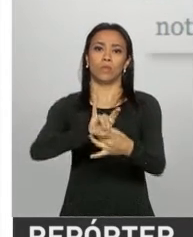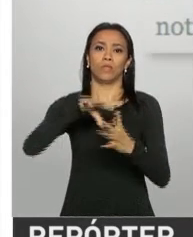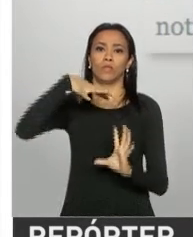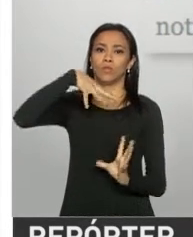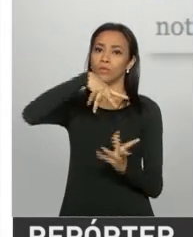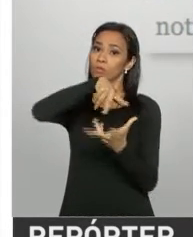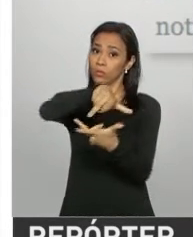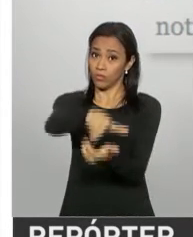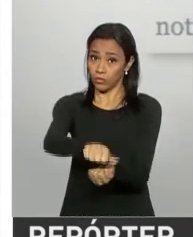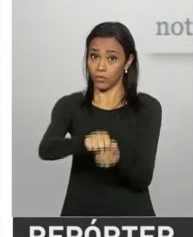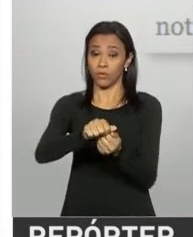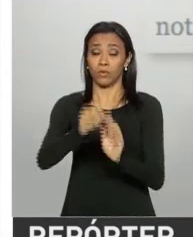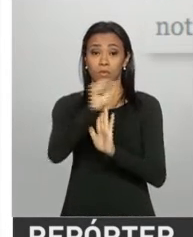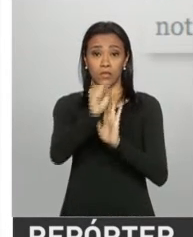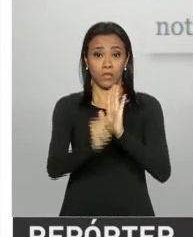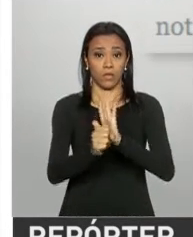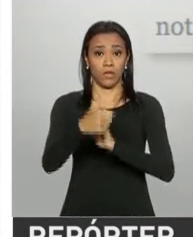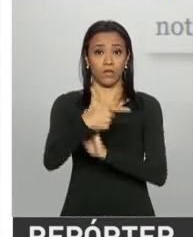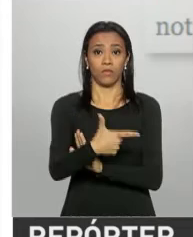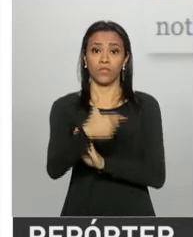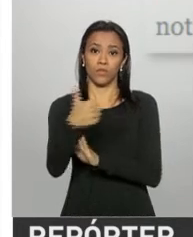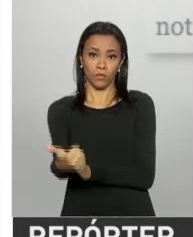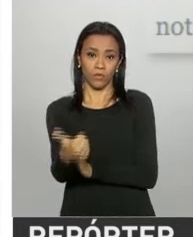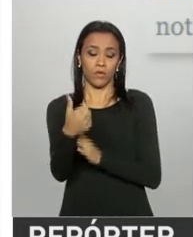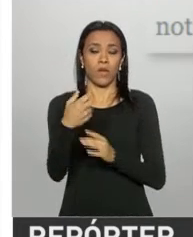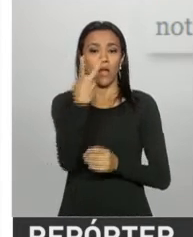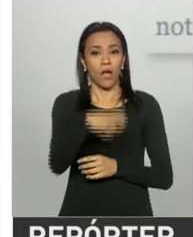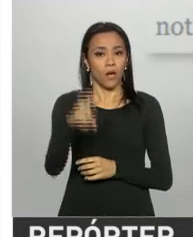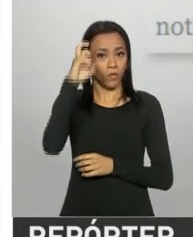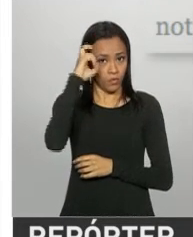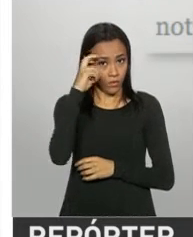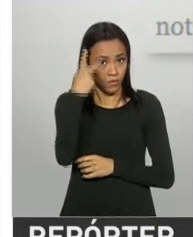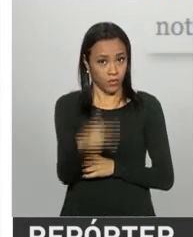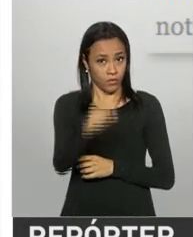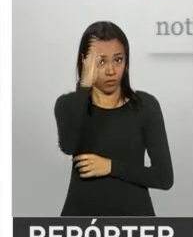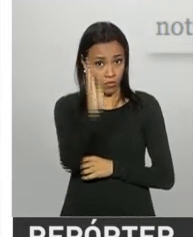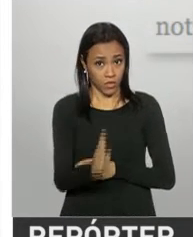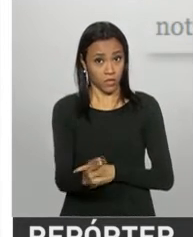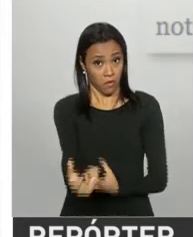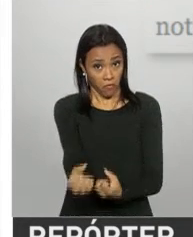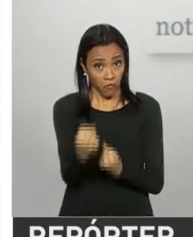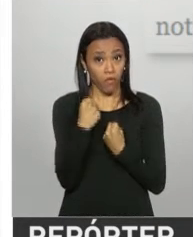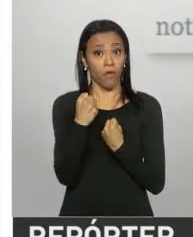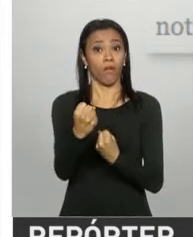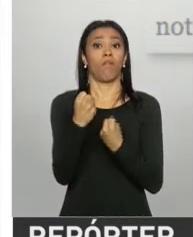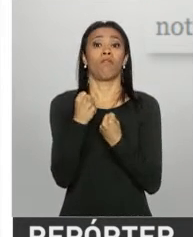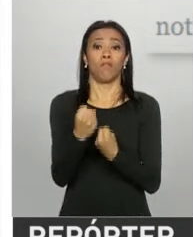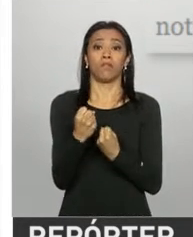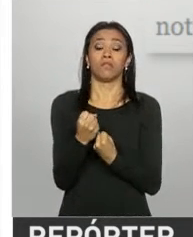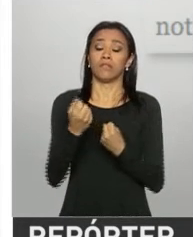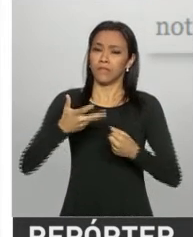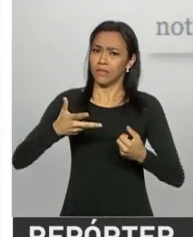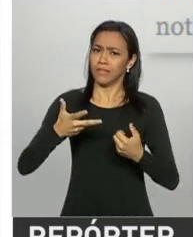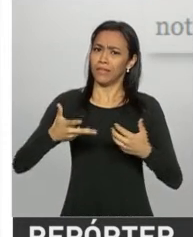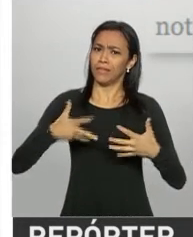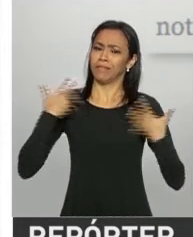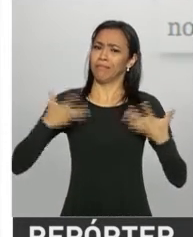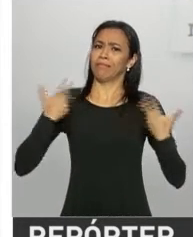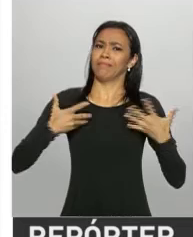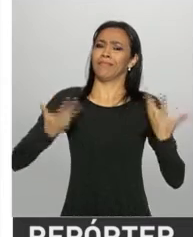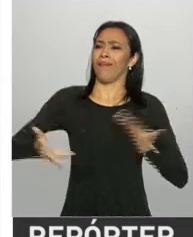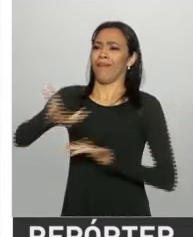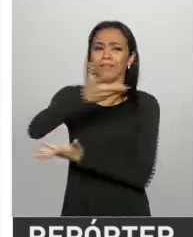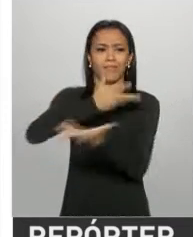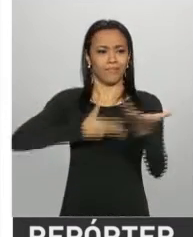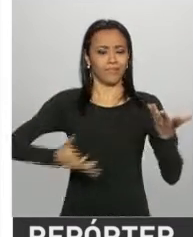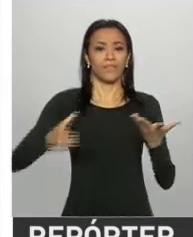século 21 ele disse que a cultura nacional do brasil é forte e alegre e também que a gente teve